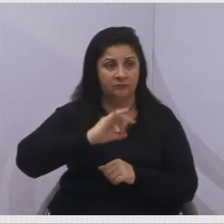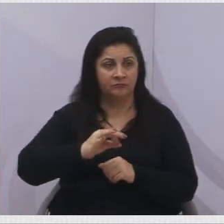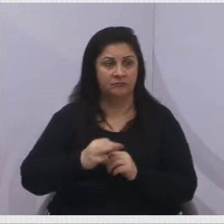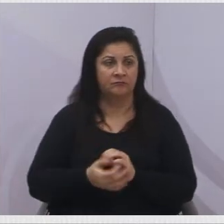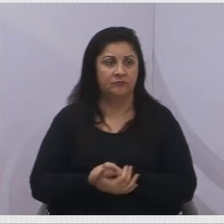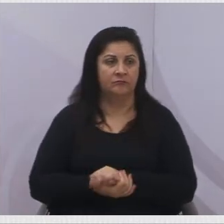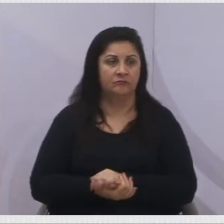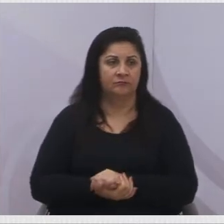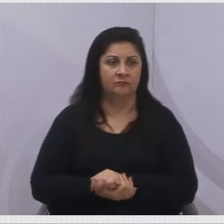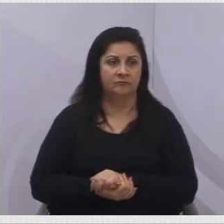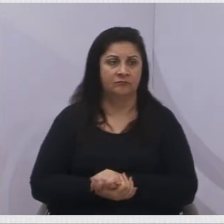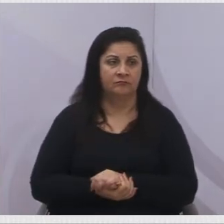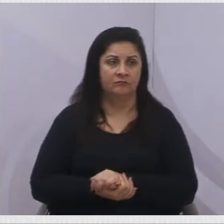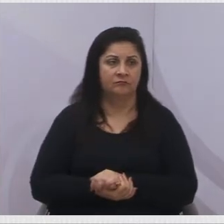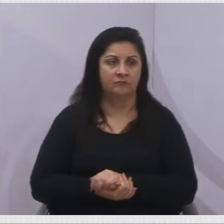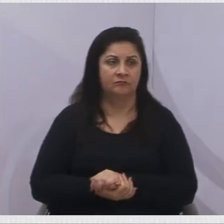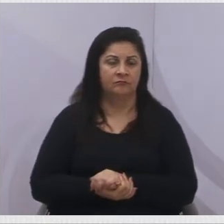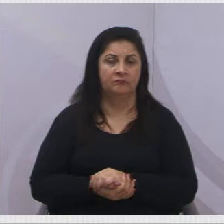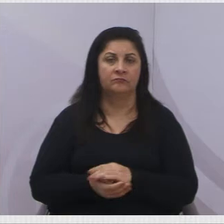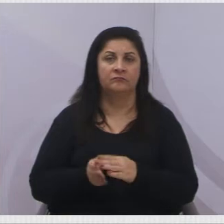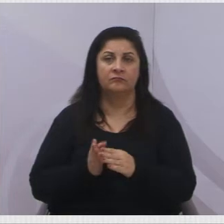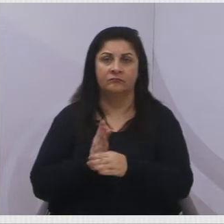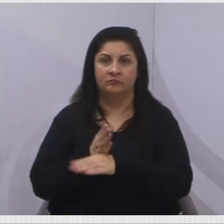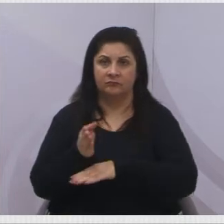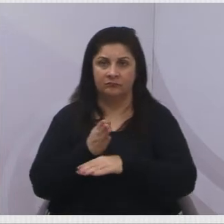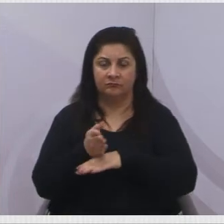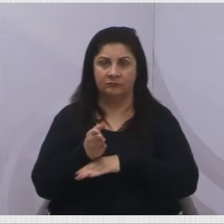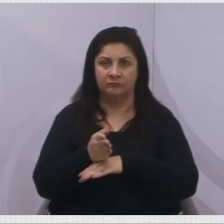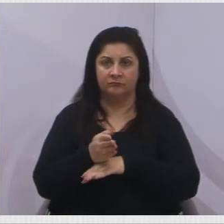70,38% para os atendimentos clínicos.